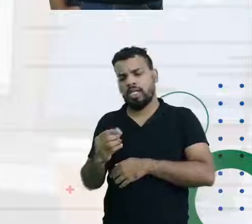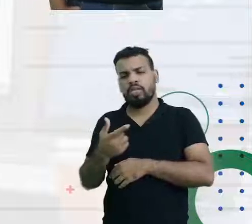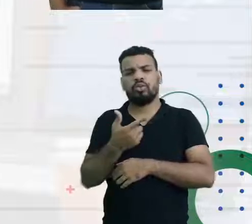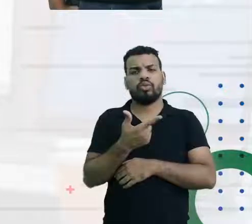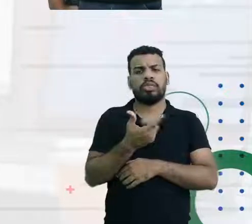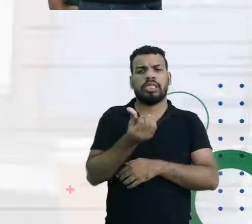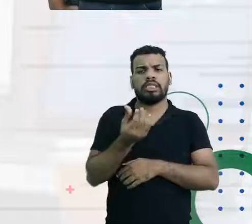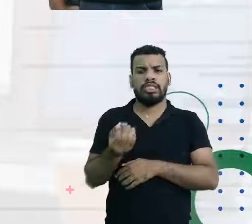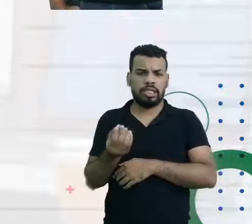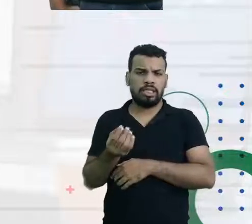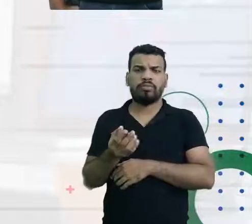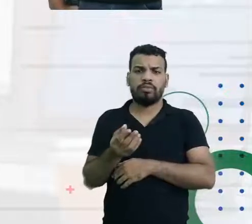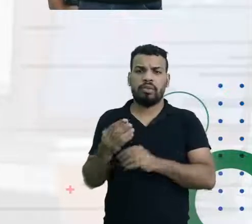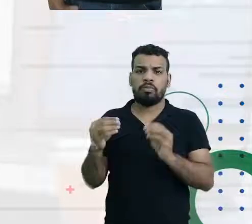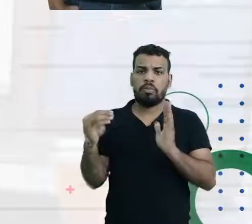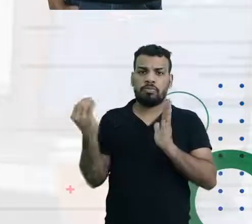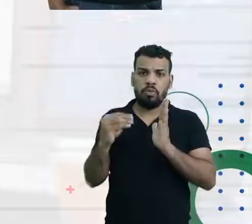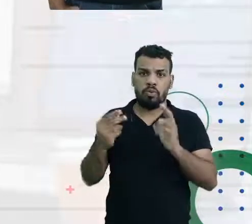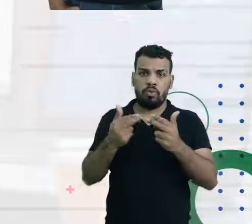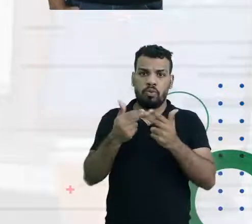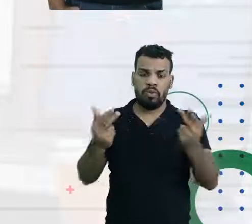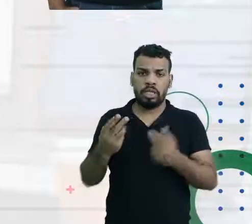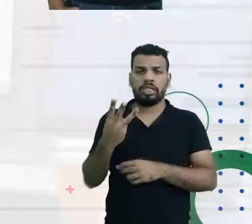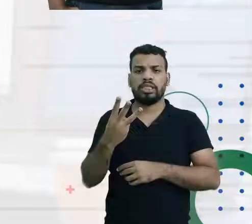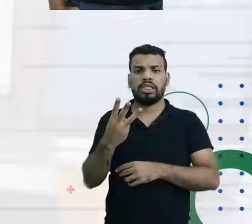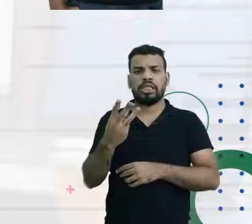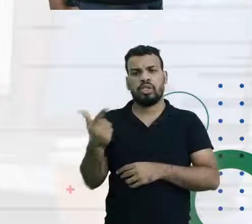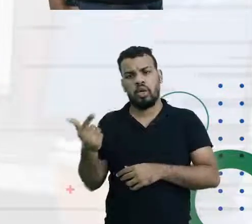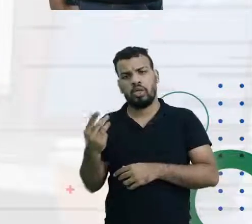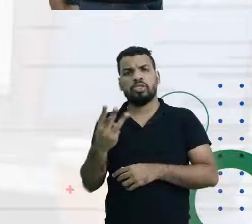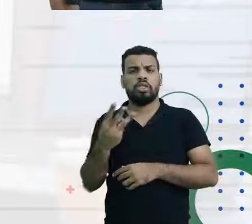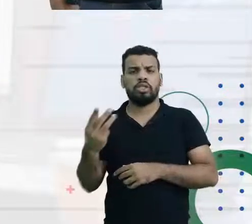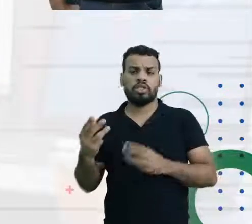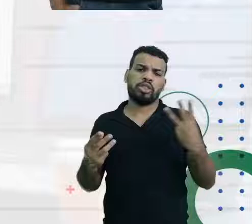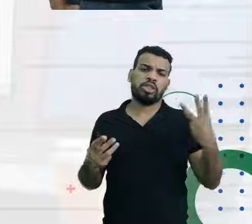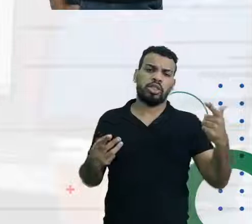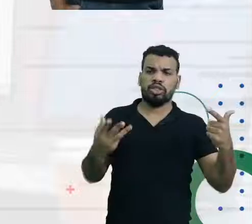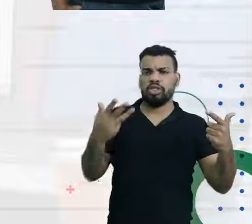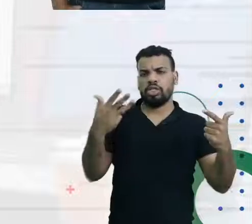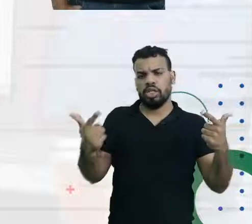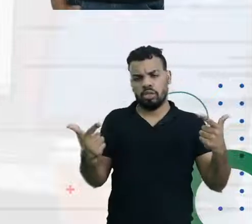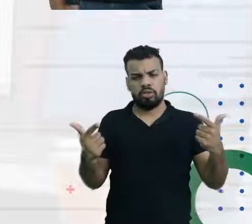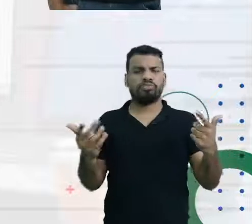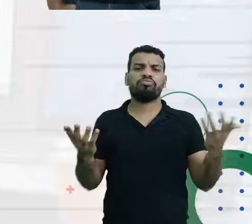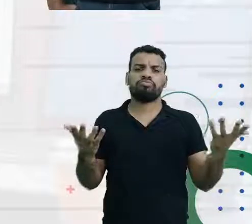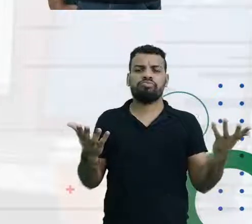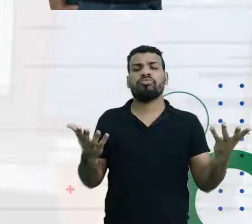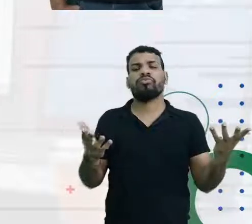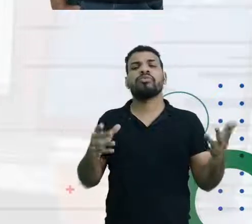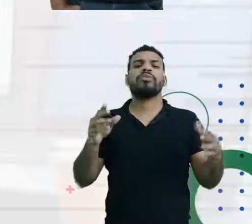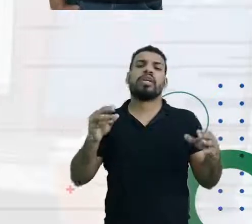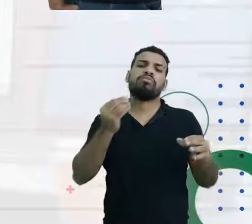os objetos dentro desse jogo com 32 por 32. Isso é uma basezinha, tá? É óbvio que vai depender da